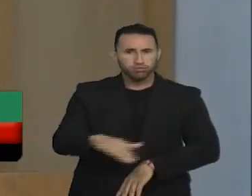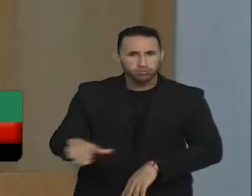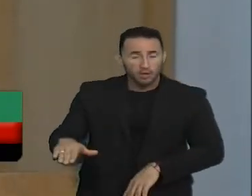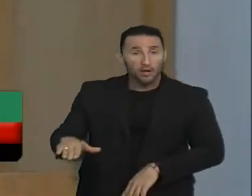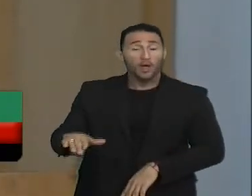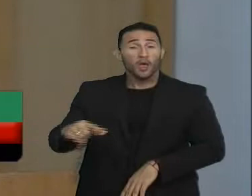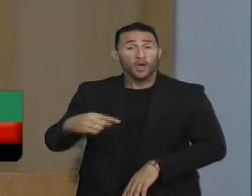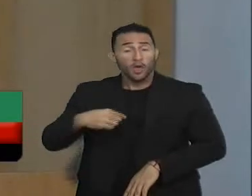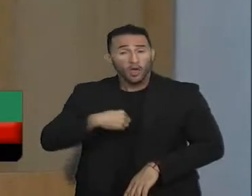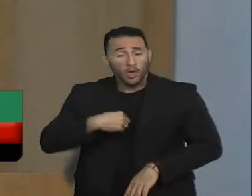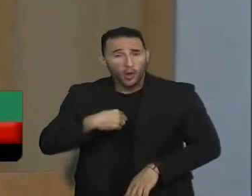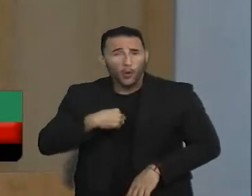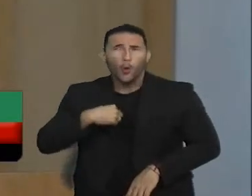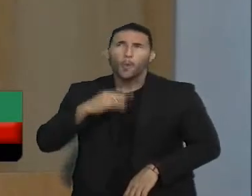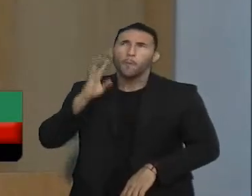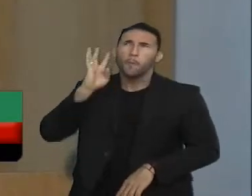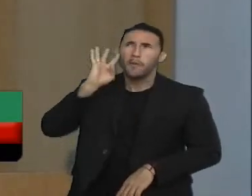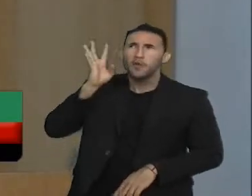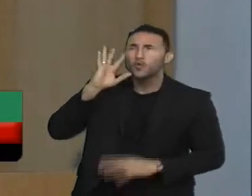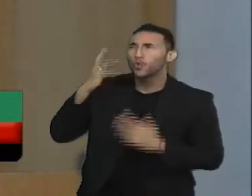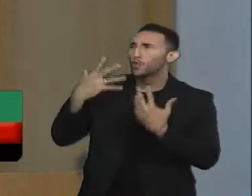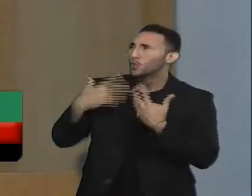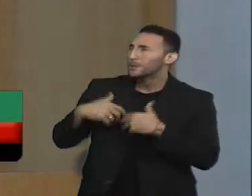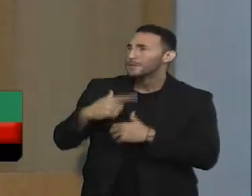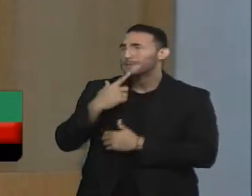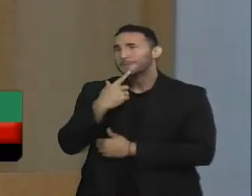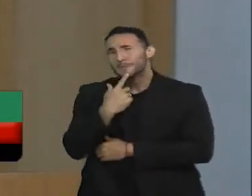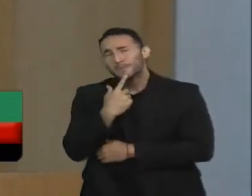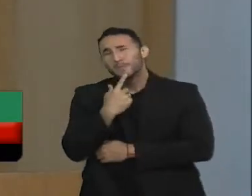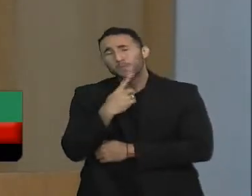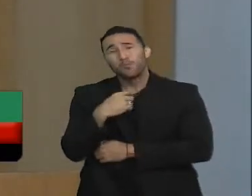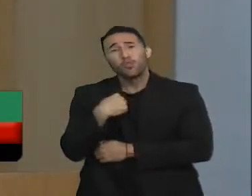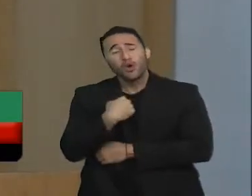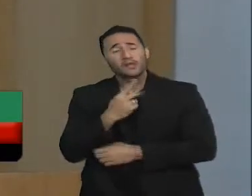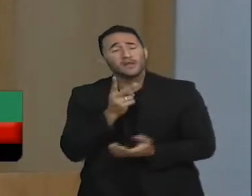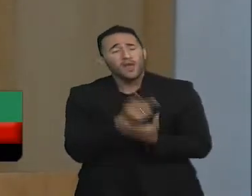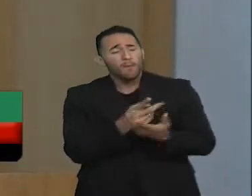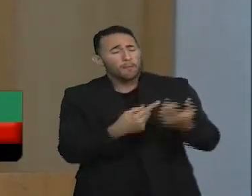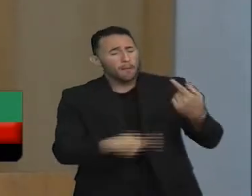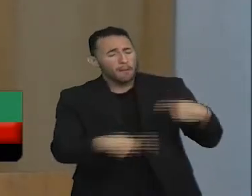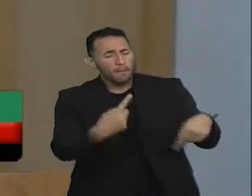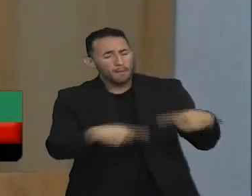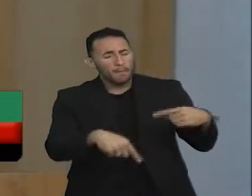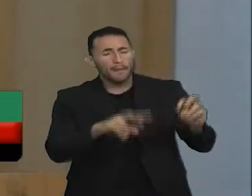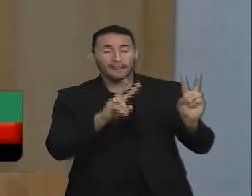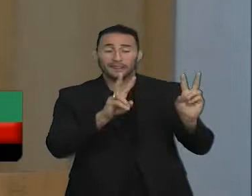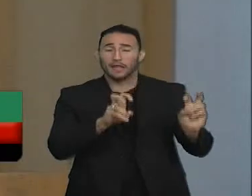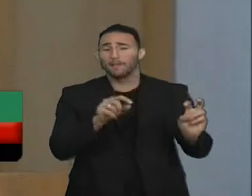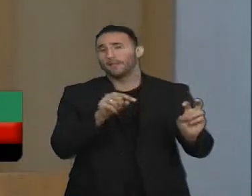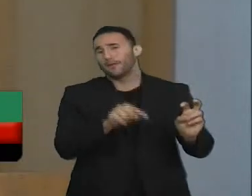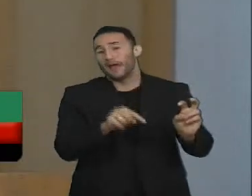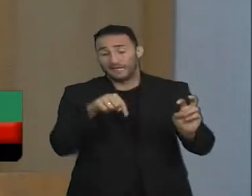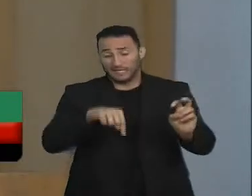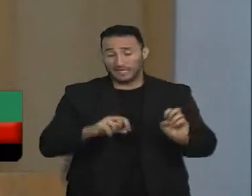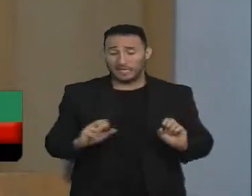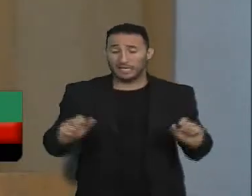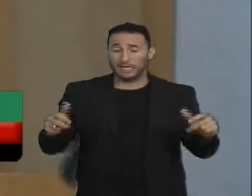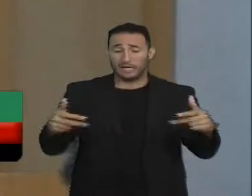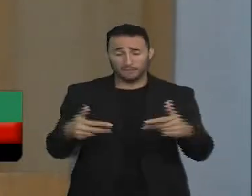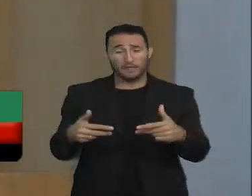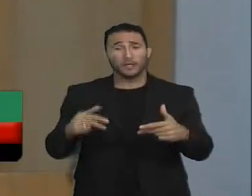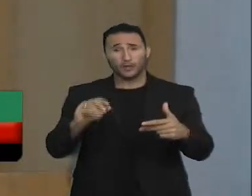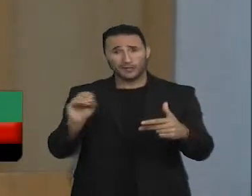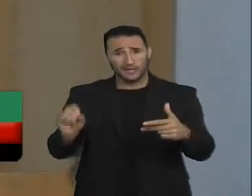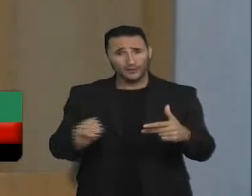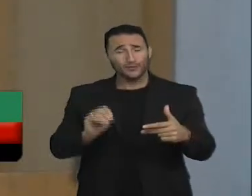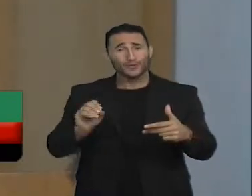Eu fico pensando aqui, vereadora Ana Paula, porque nós debatemos muito esse assunto na Câmara, aqui em